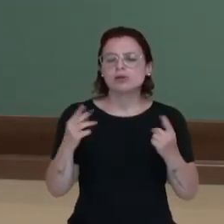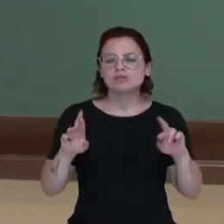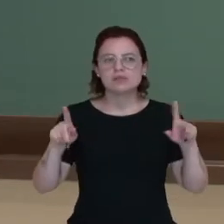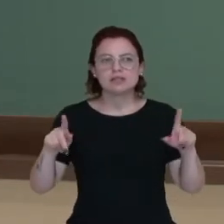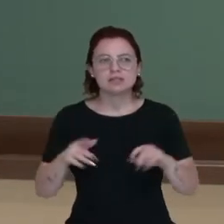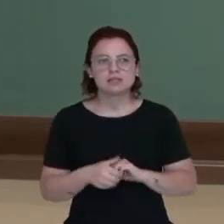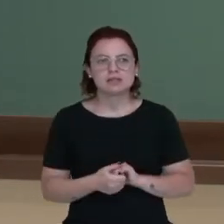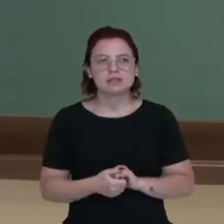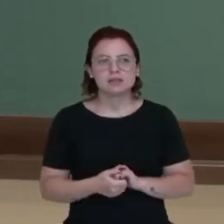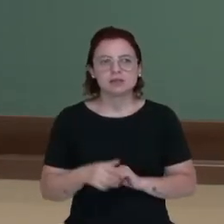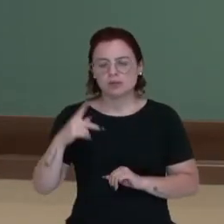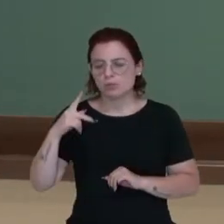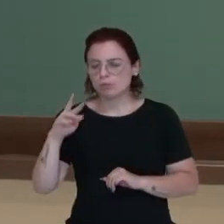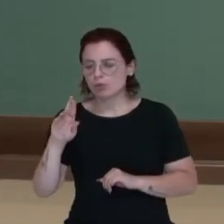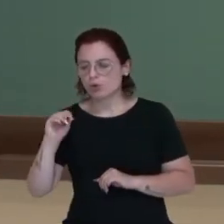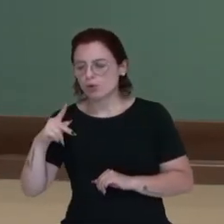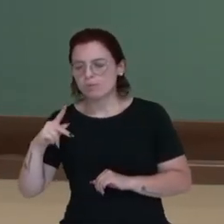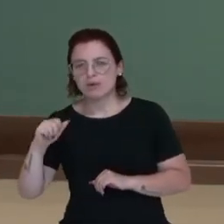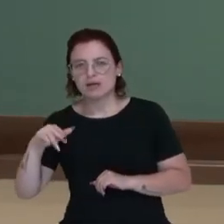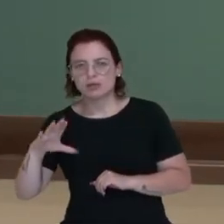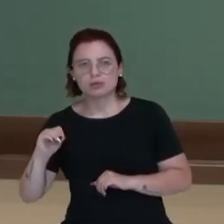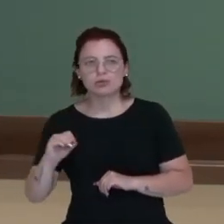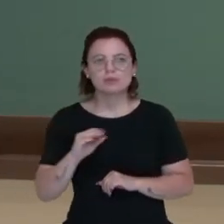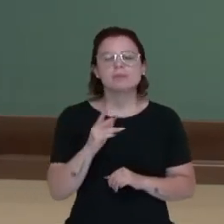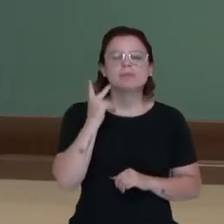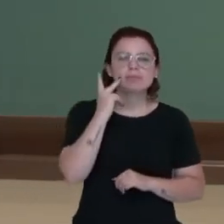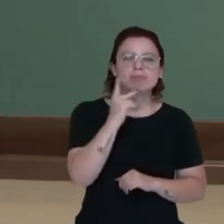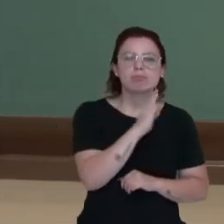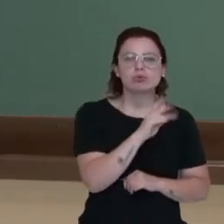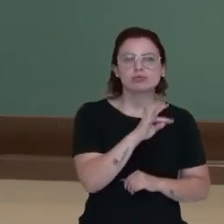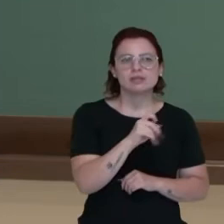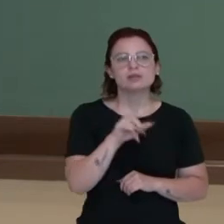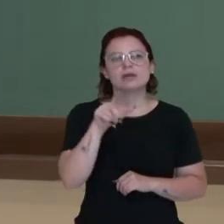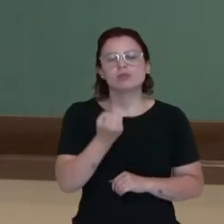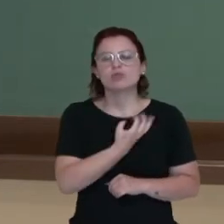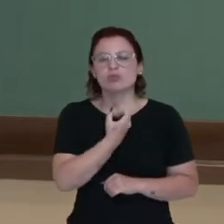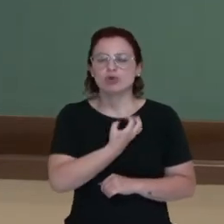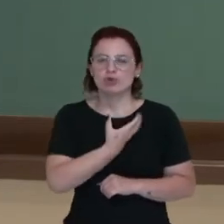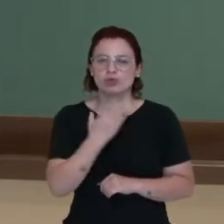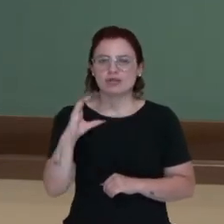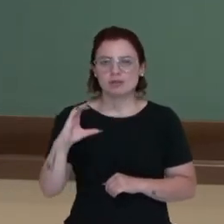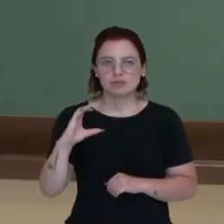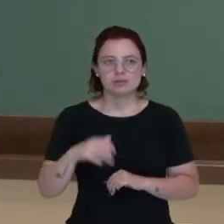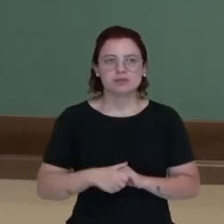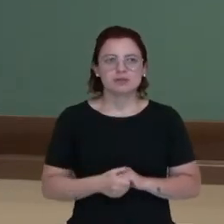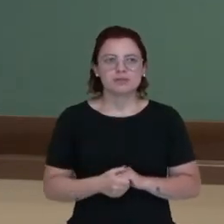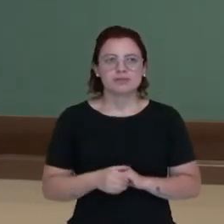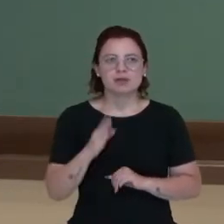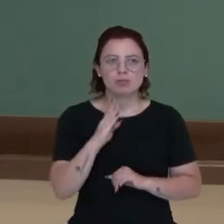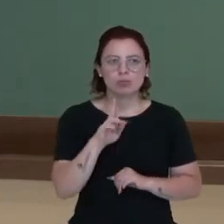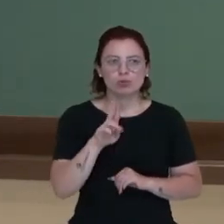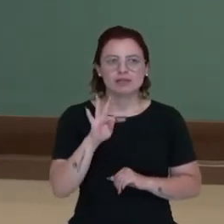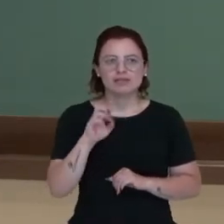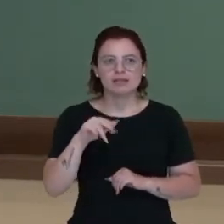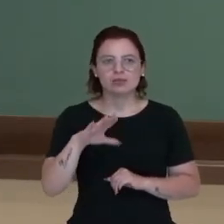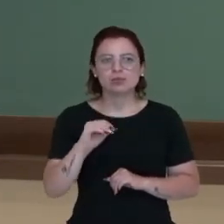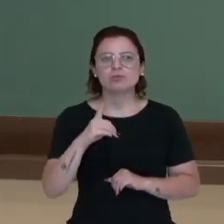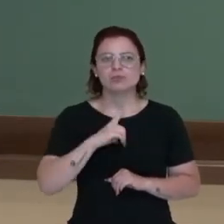do propano para o butano? O número de carbonos. O butano são 4 carbonos,